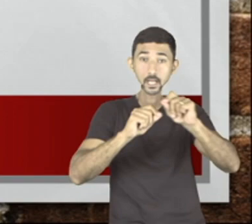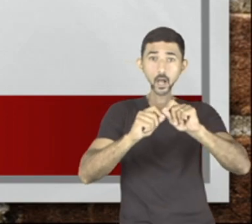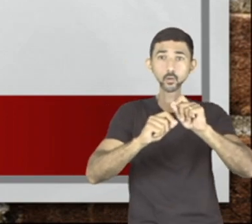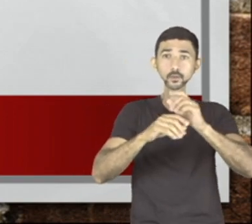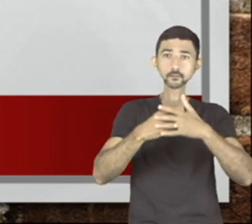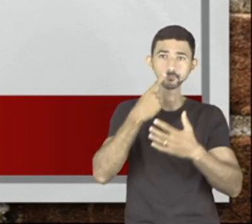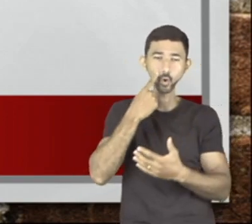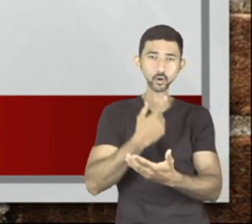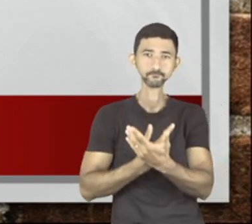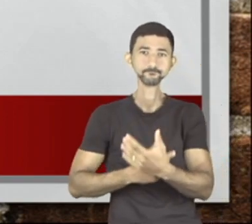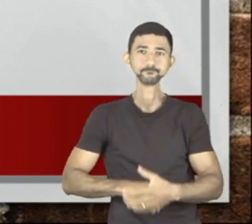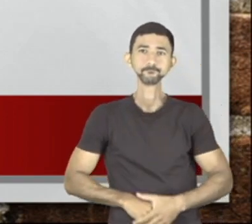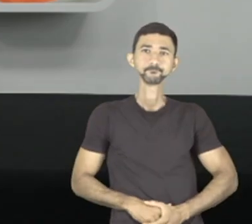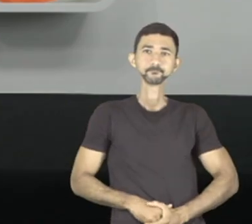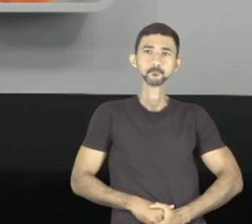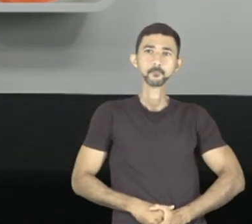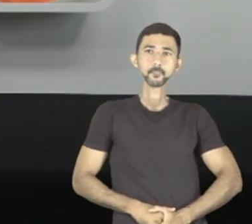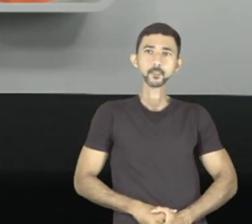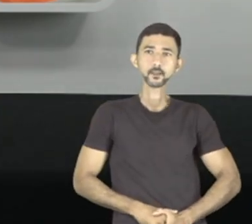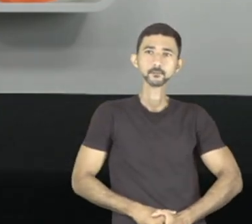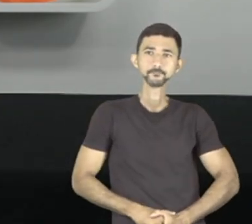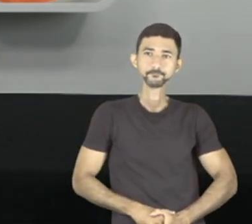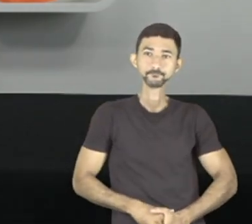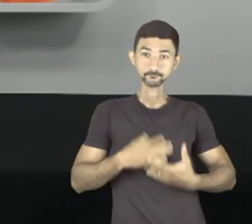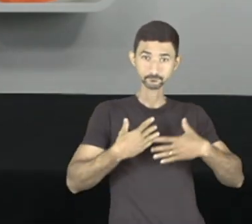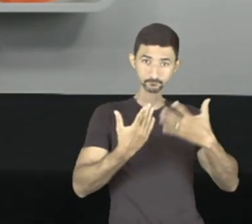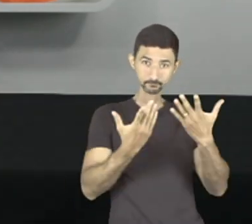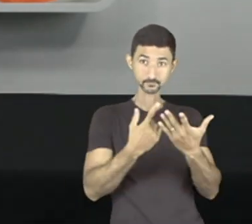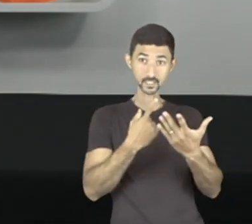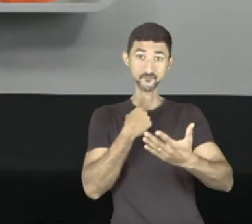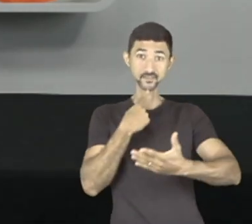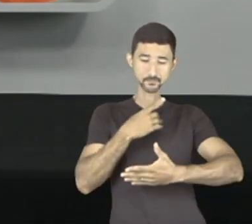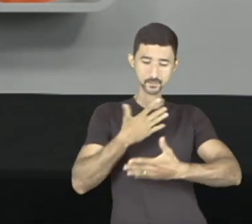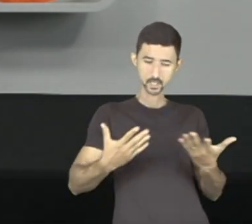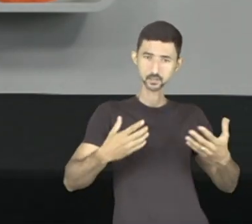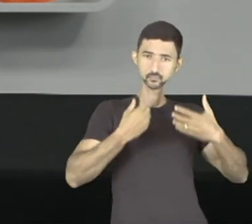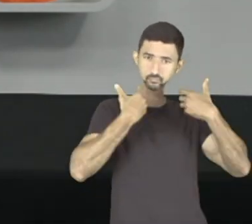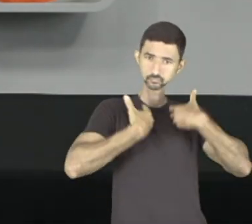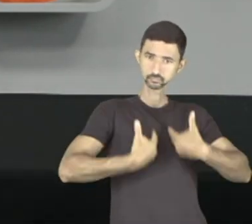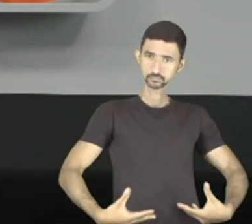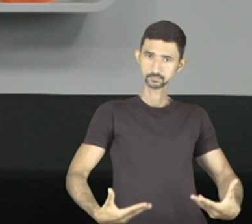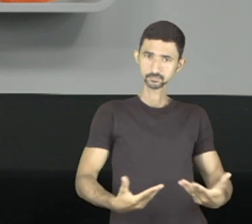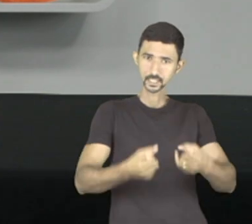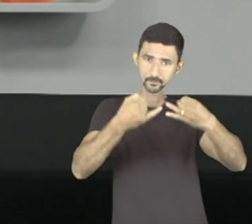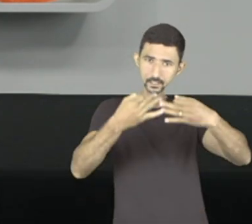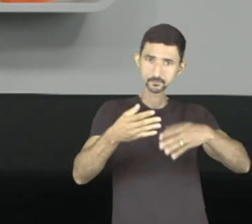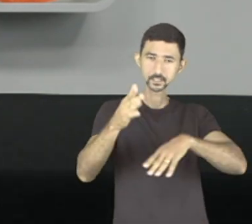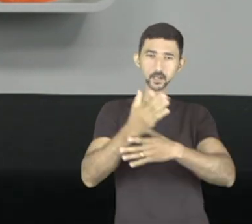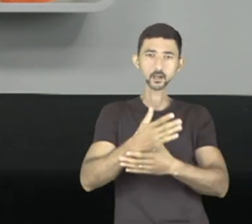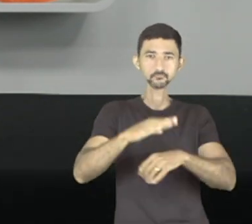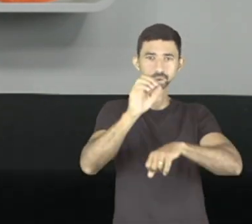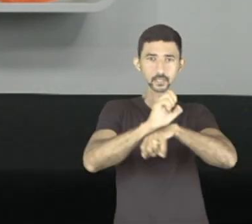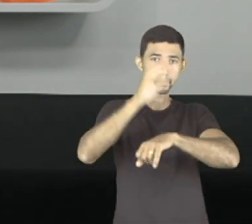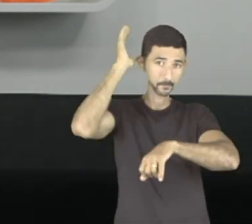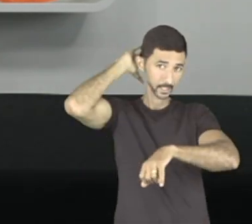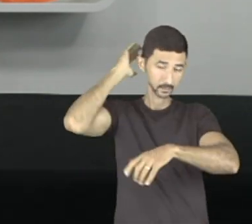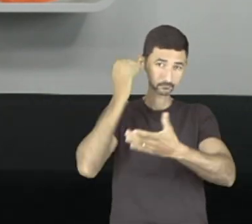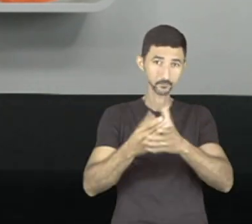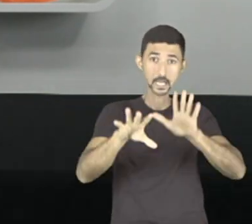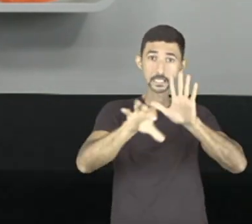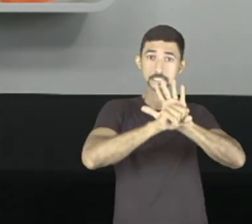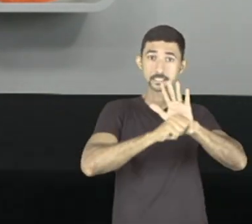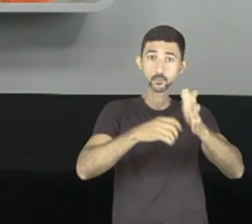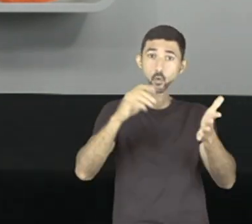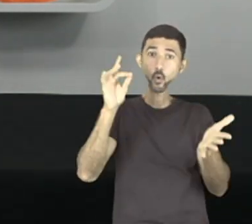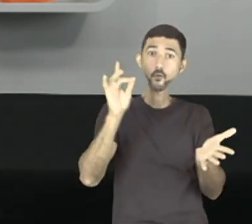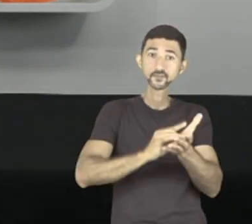pouquinho, volta aqui comigo, né? Eu vim toda de vermelho para nossa aula, para falar do Pará. Nós vamos falar agora sobre os símbolos oficiais do nosso